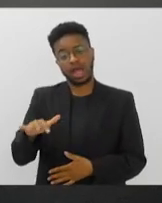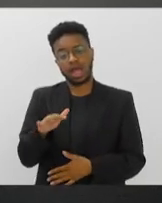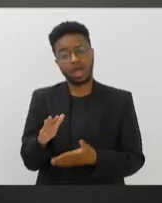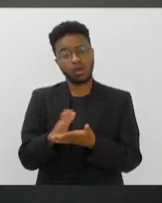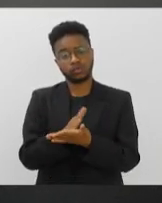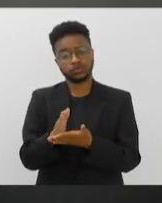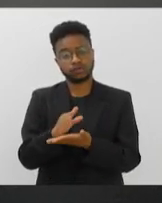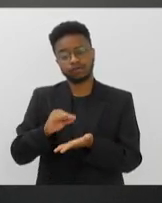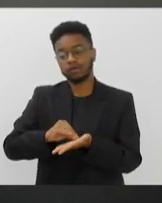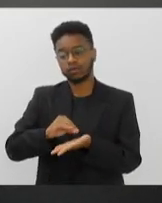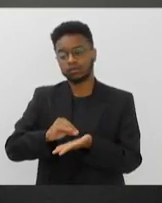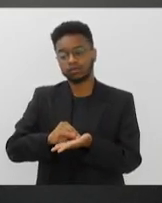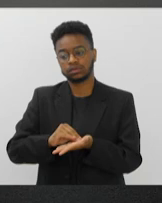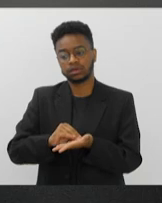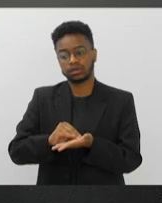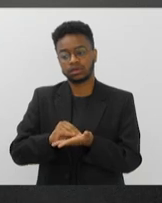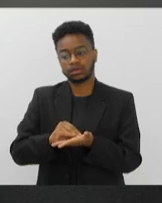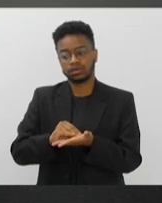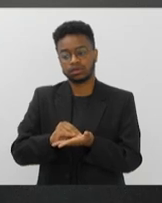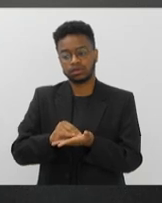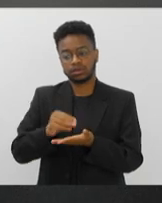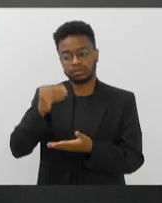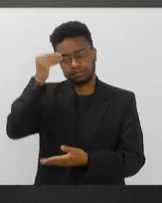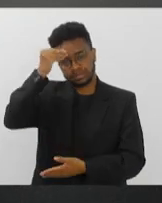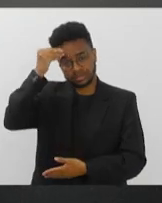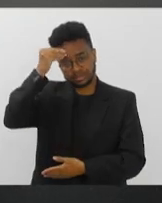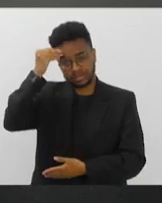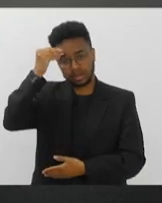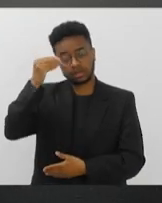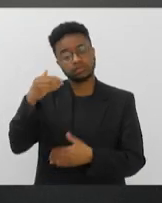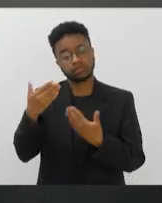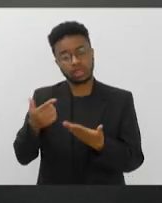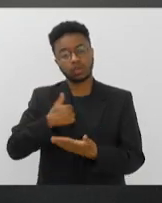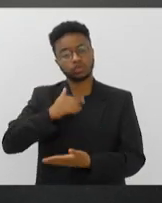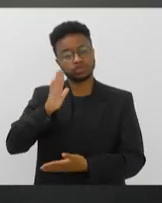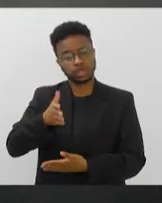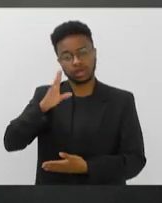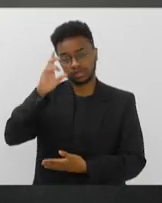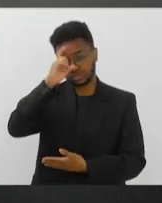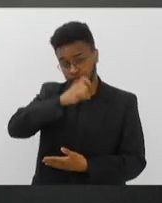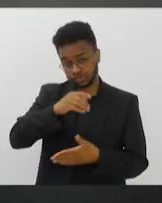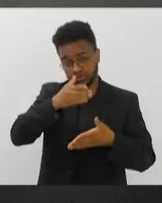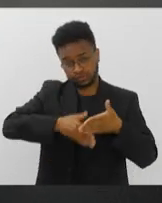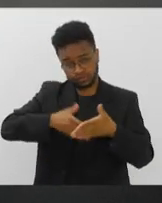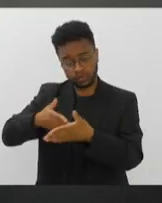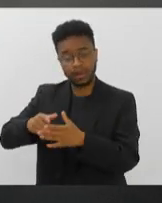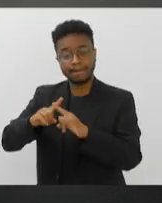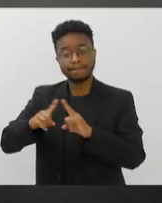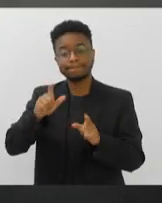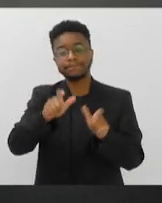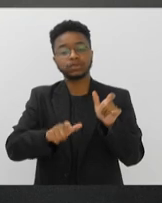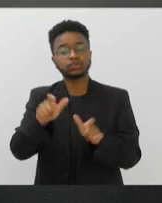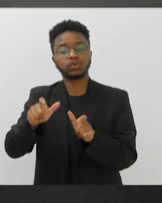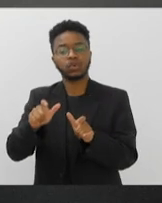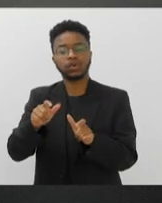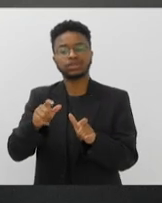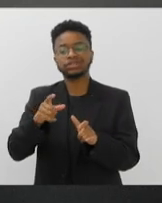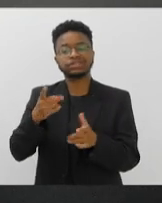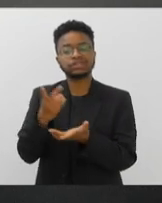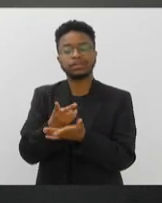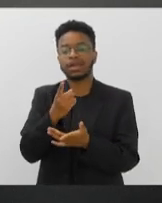psiquiatra por exemplo eu já tive essa dificuldade e aí o pessoal critica ti juu quando vai aquele Ofício do do juiz